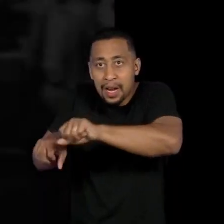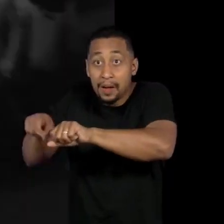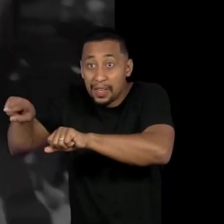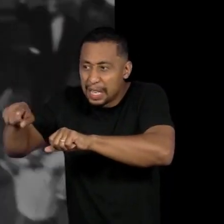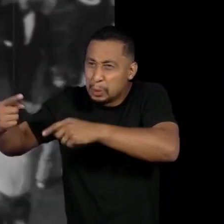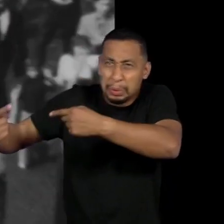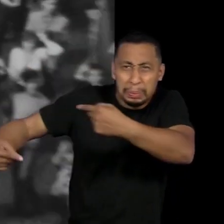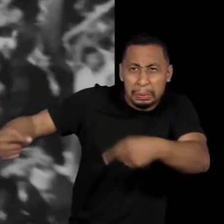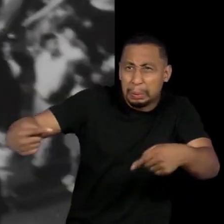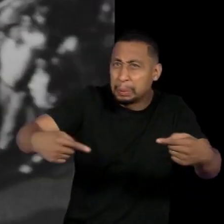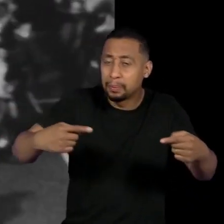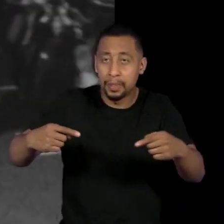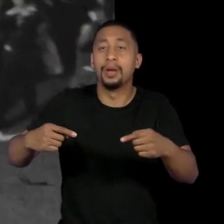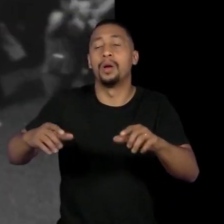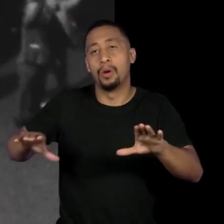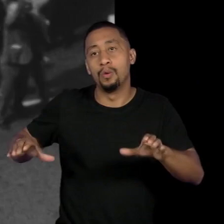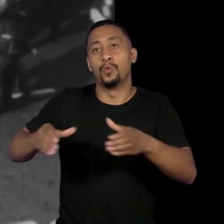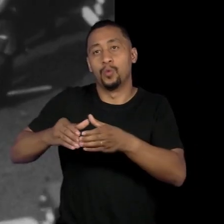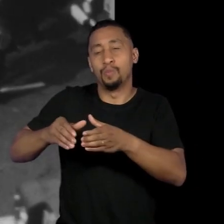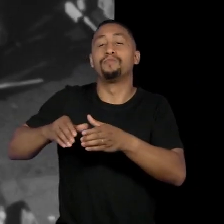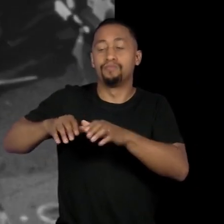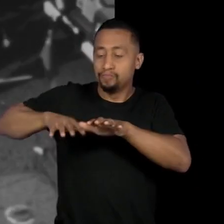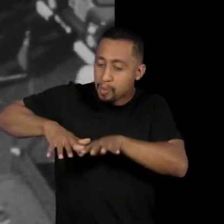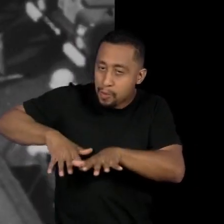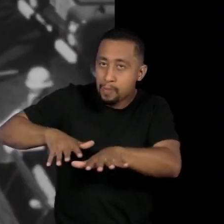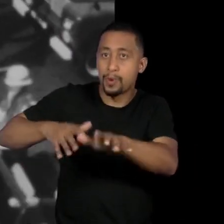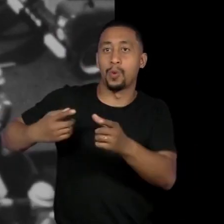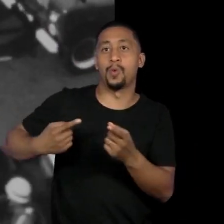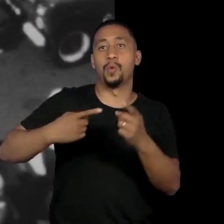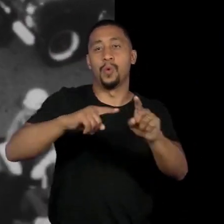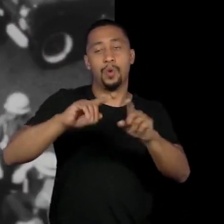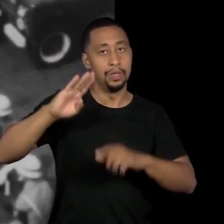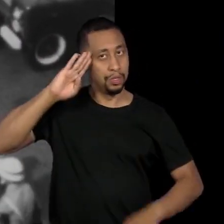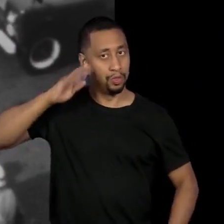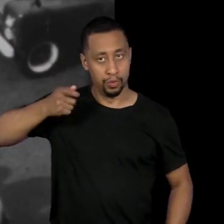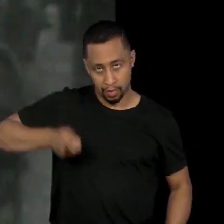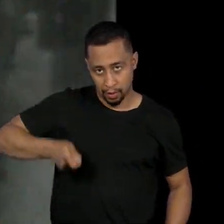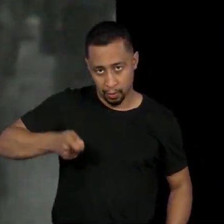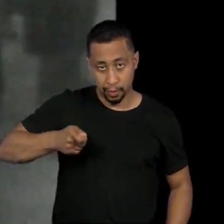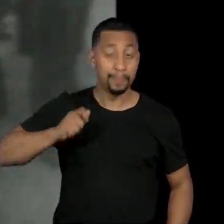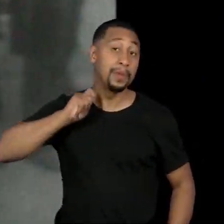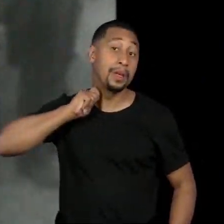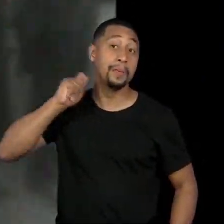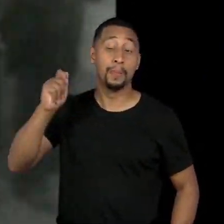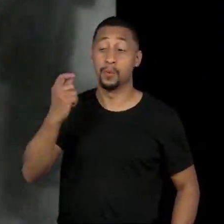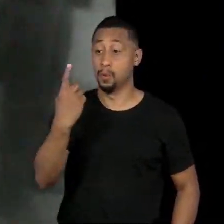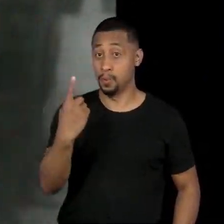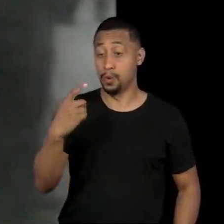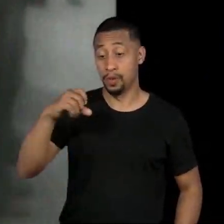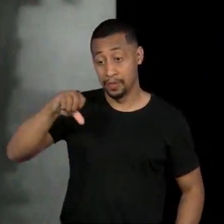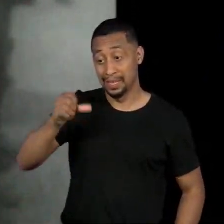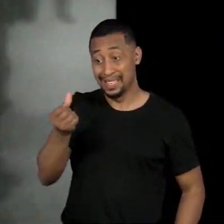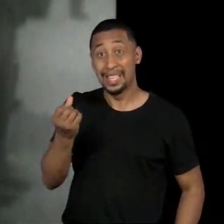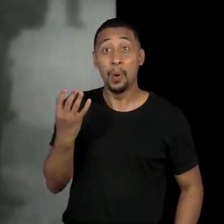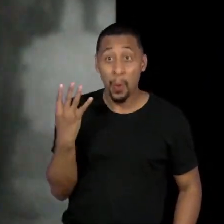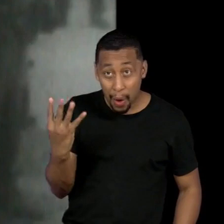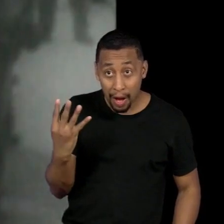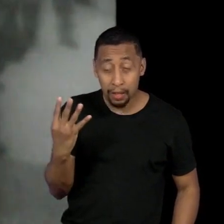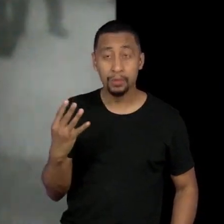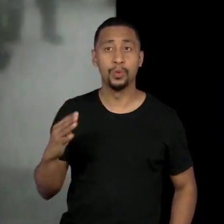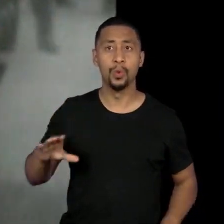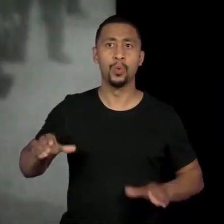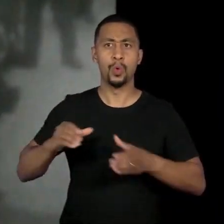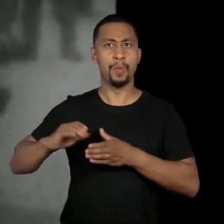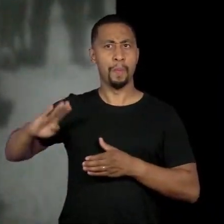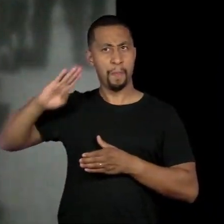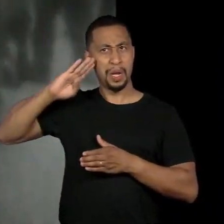contra a ditadura. Em abril de 1974, os militares tomaram as ruas e